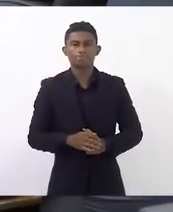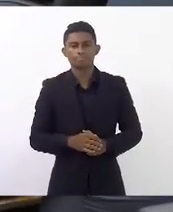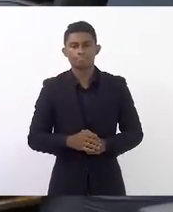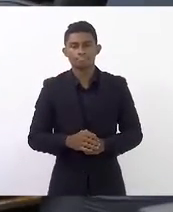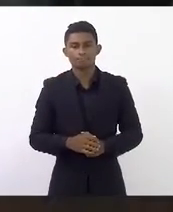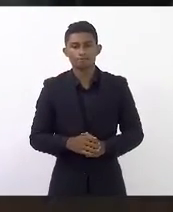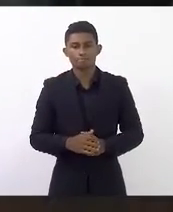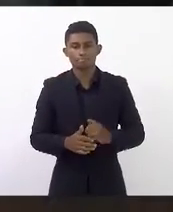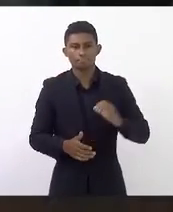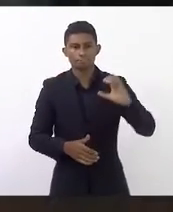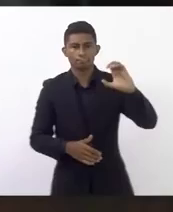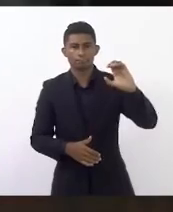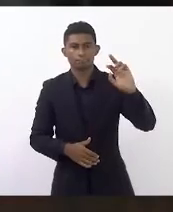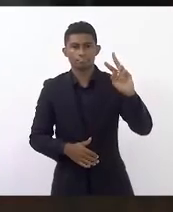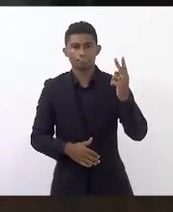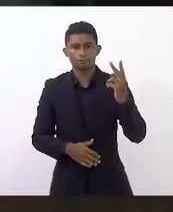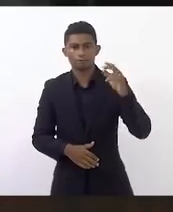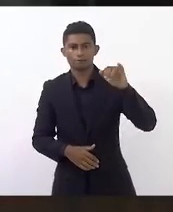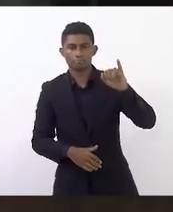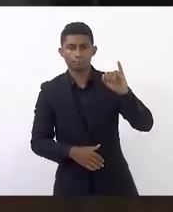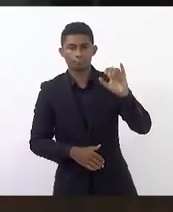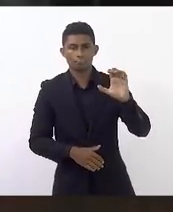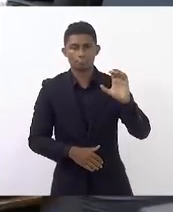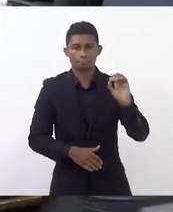Deputado Chico Machado.